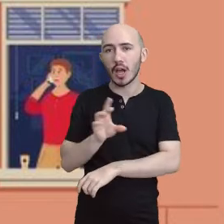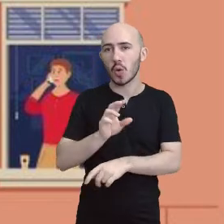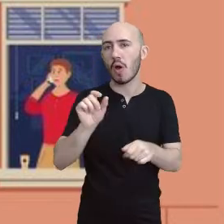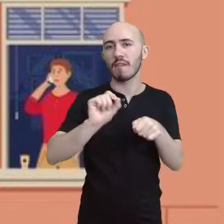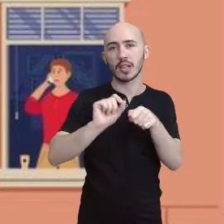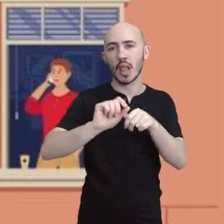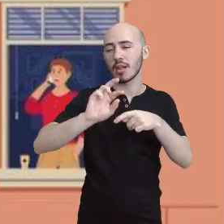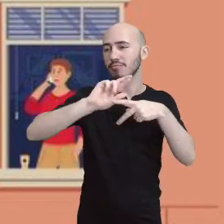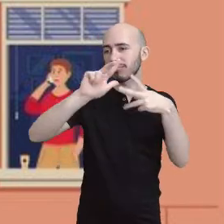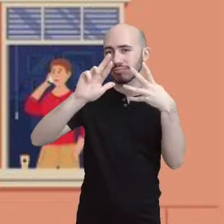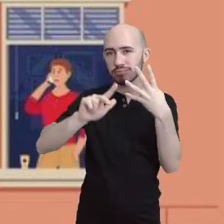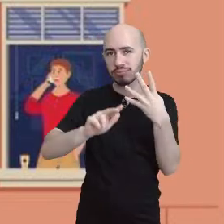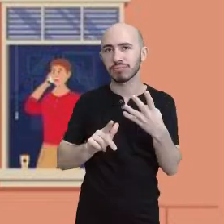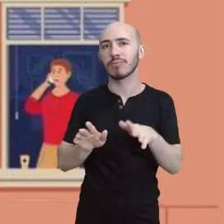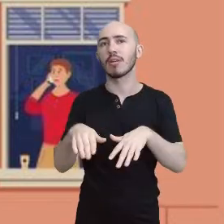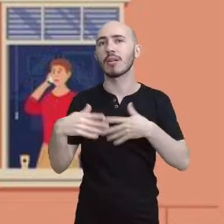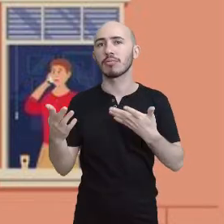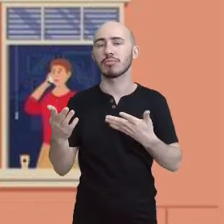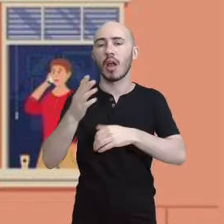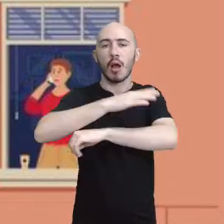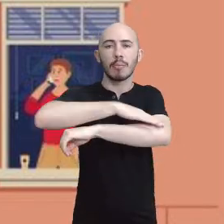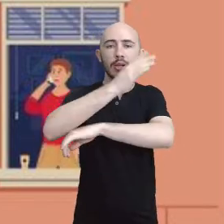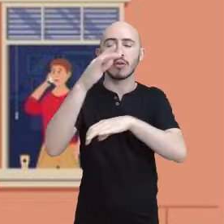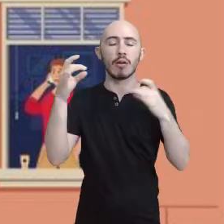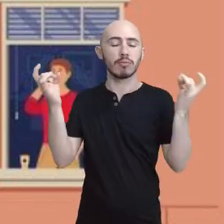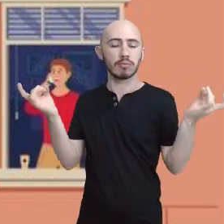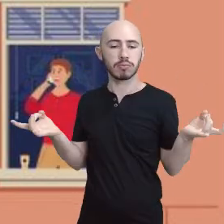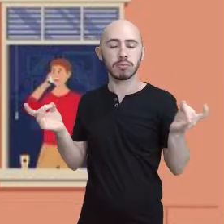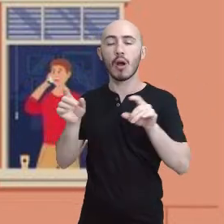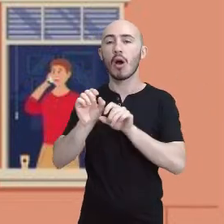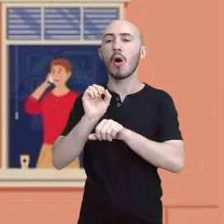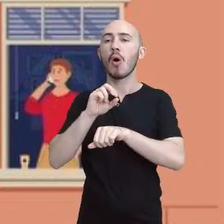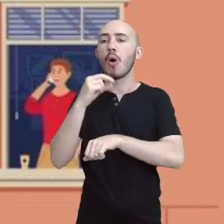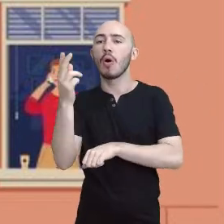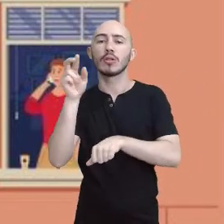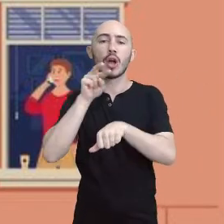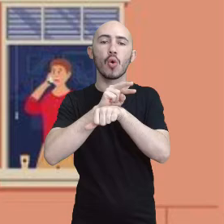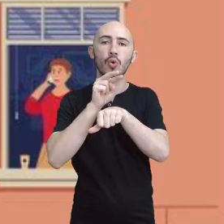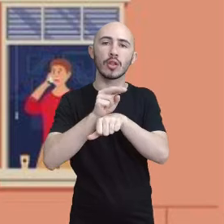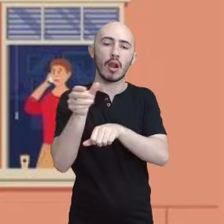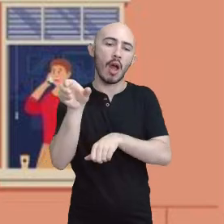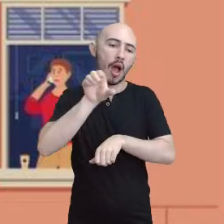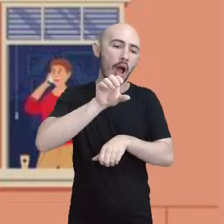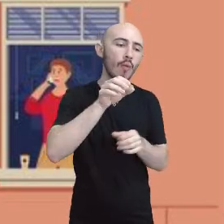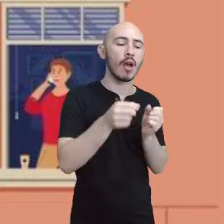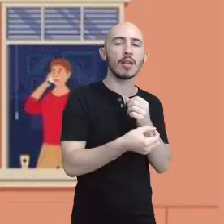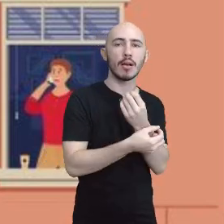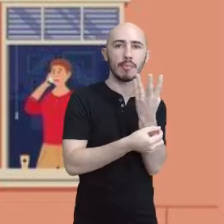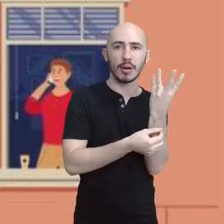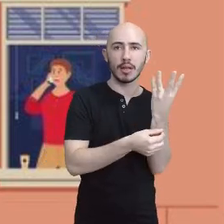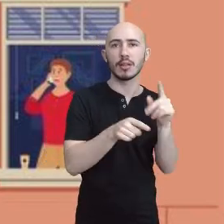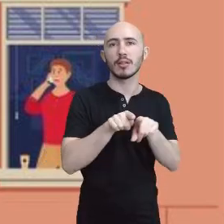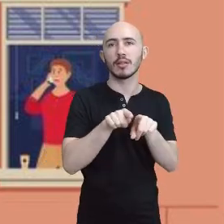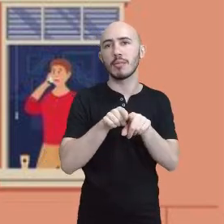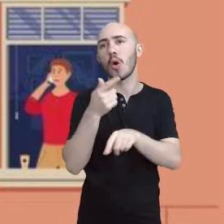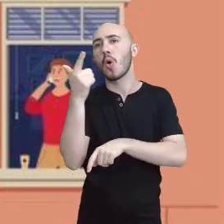janelas diferentes, uma faz yoga, outra está aguando planta, outra está lendo, outra está falando no telefone, outra está ali agarradinho olhando por nada, outra